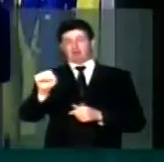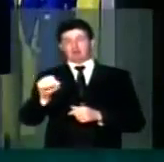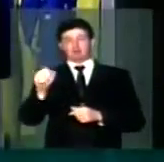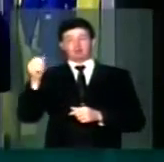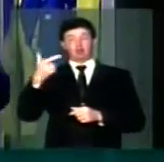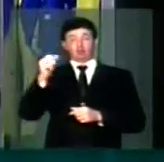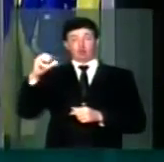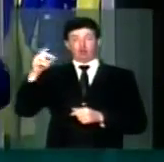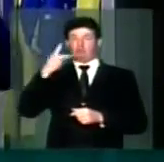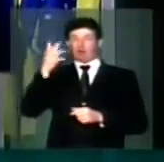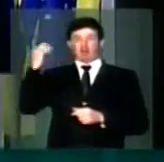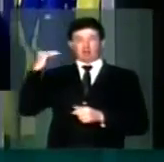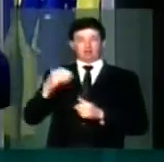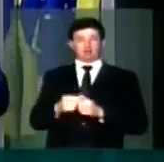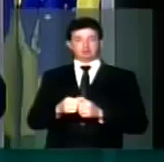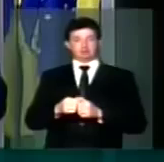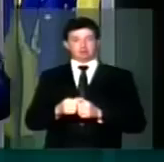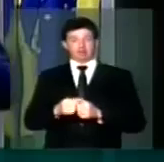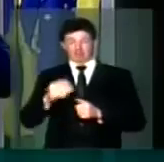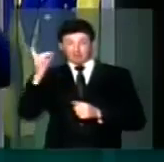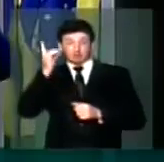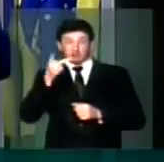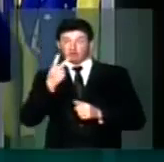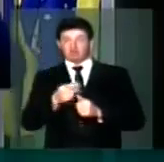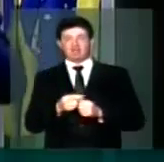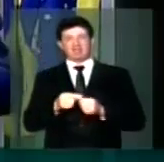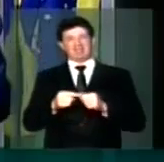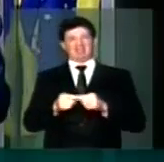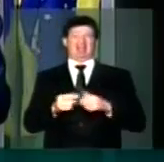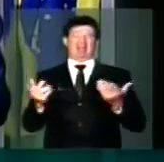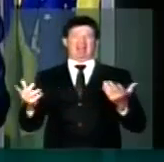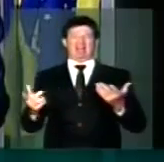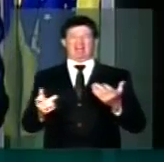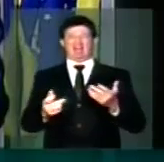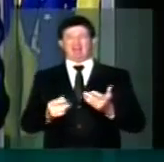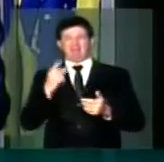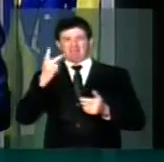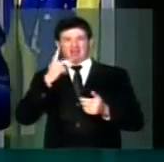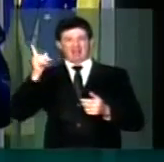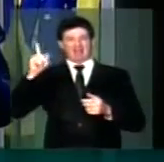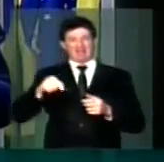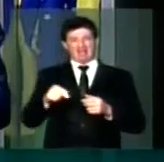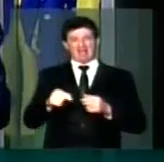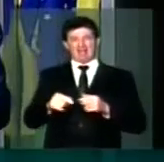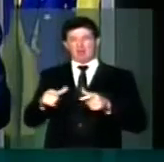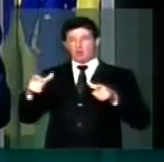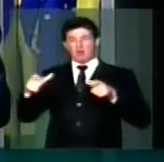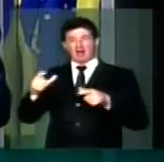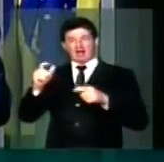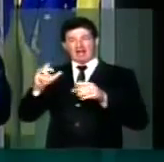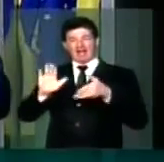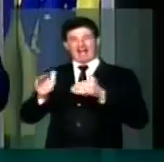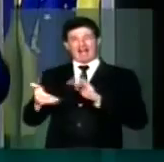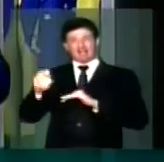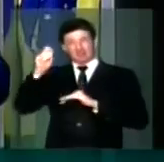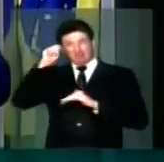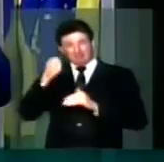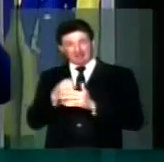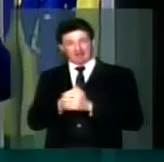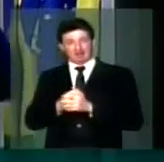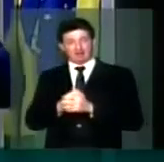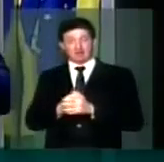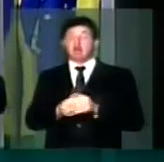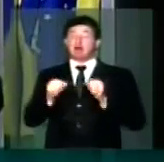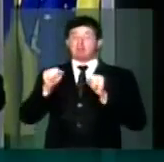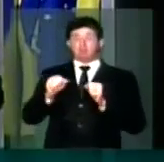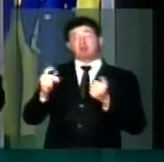2009, pasmem, dizia ela: essa história de falar que a Petrobras é uma caixa preta, ela pode